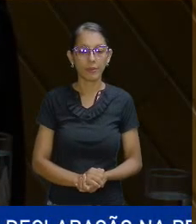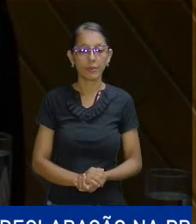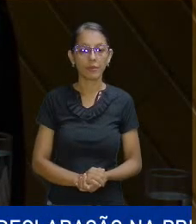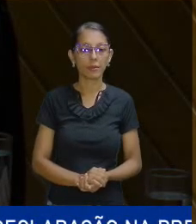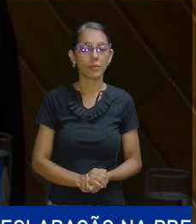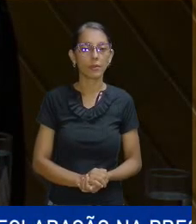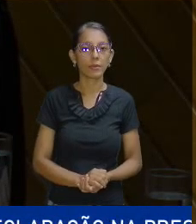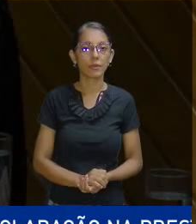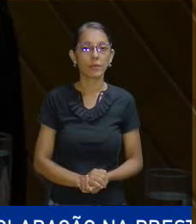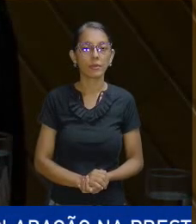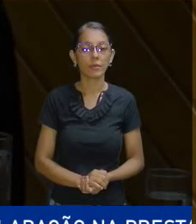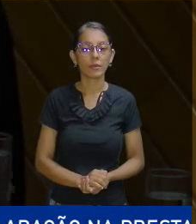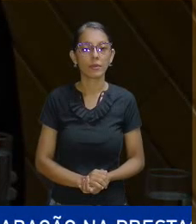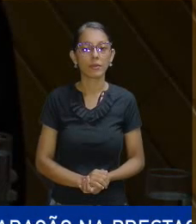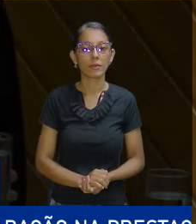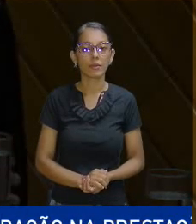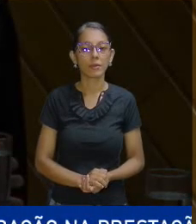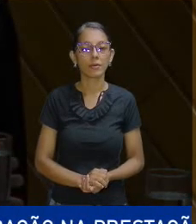situação